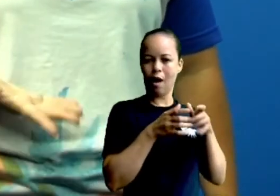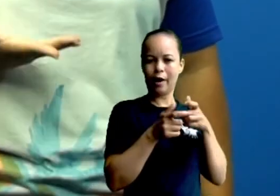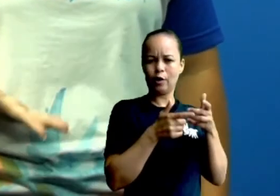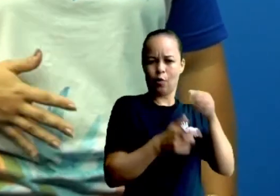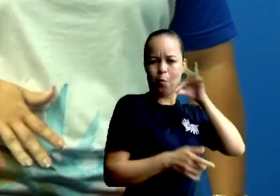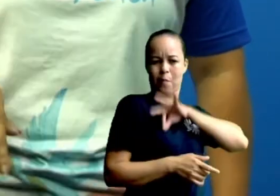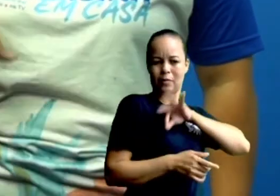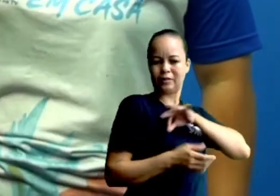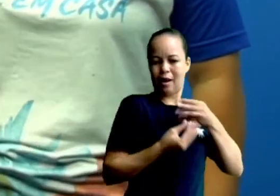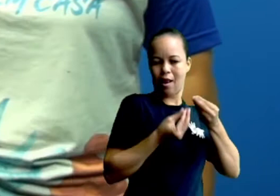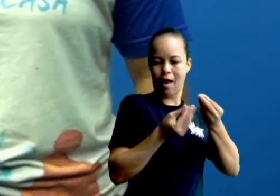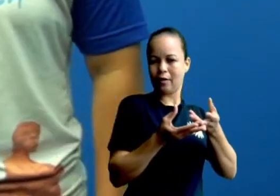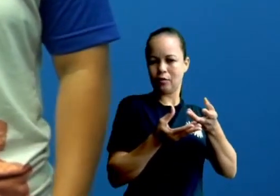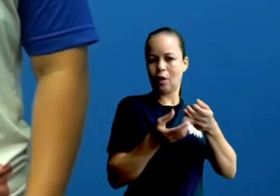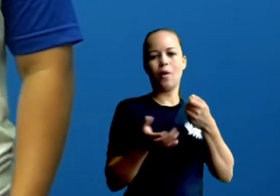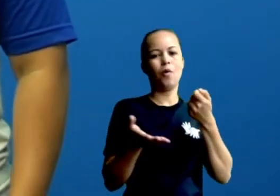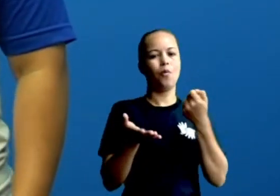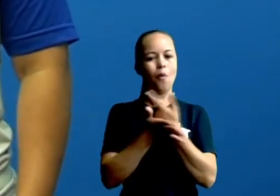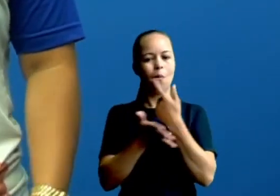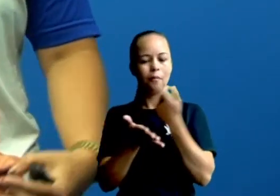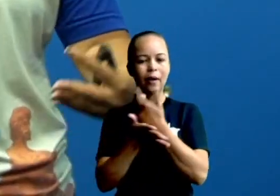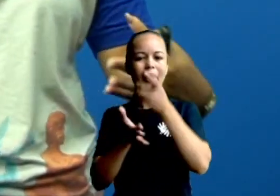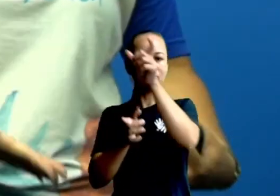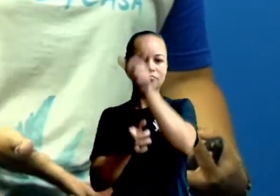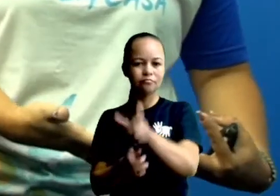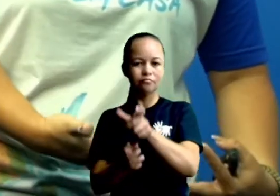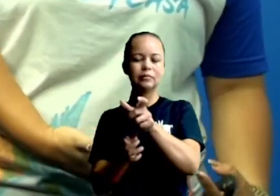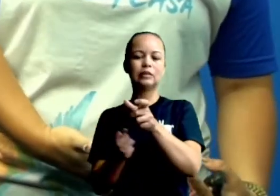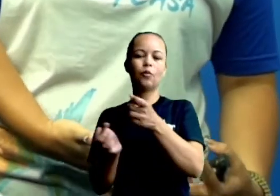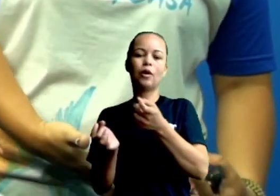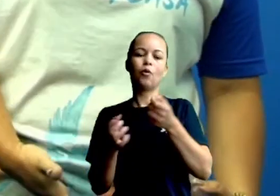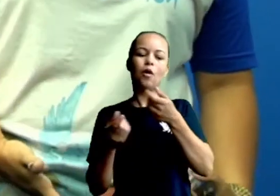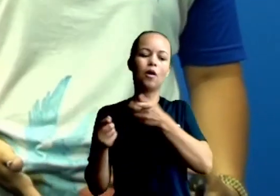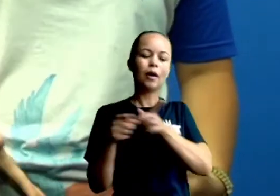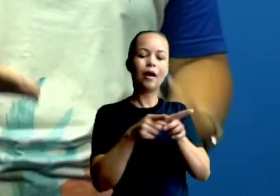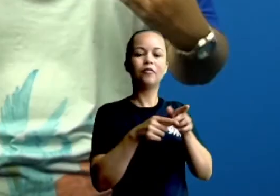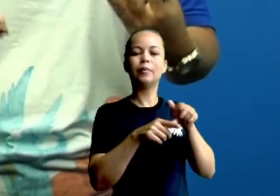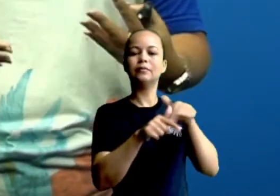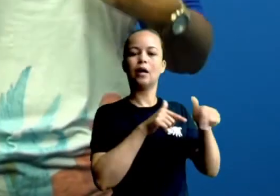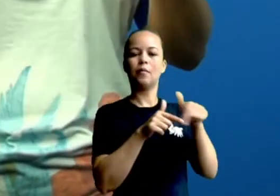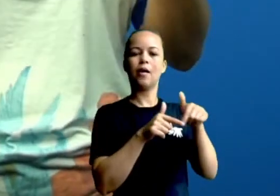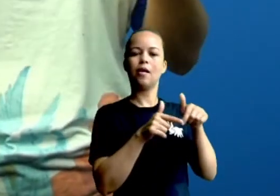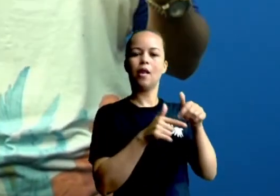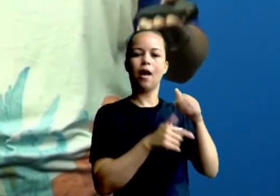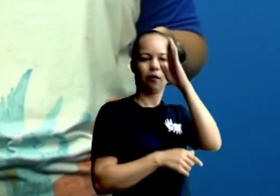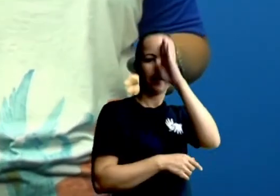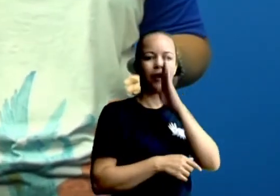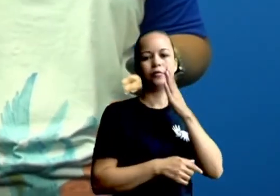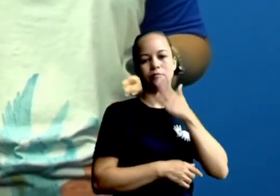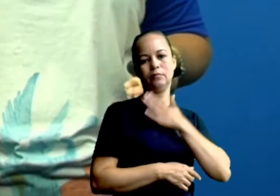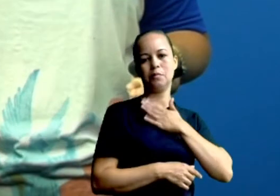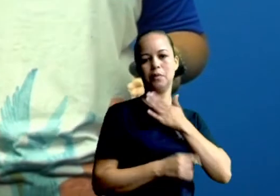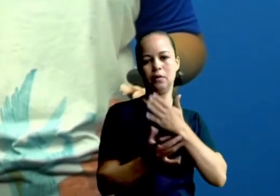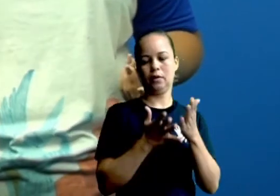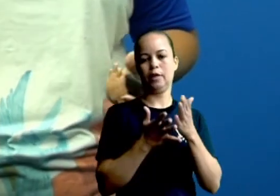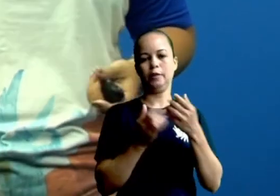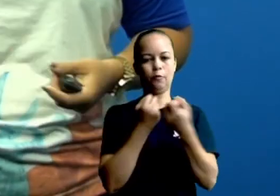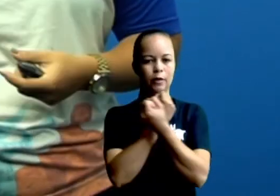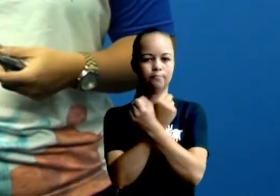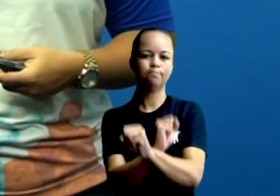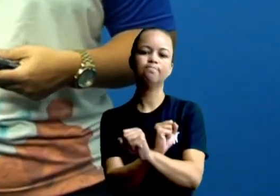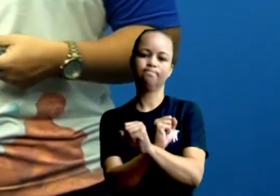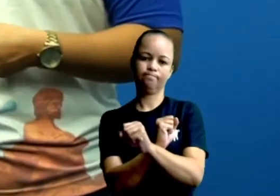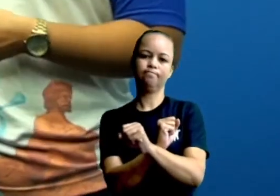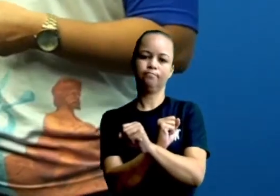salário para elas, não. Eu comprava pessoas e colocava para trabalhar para mim de graça, ou seja, era escravidão, certo?